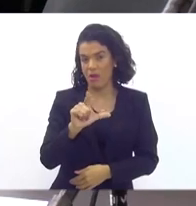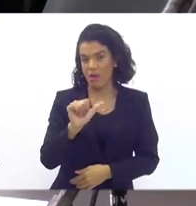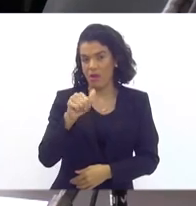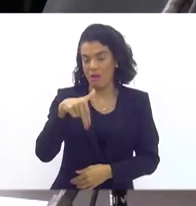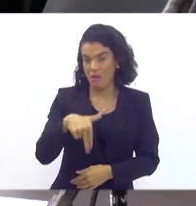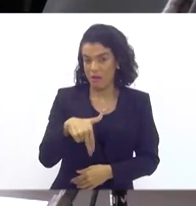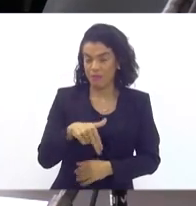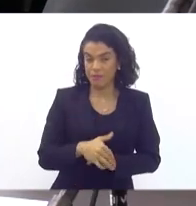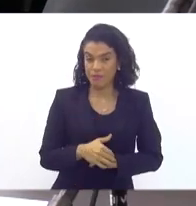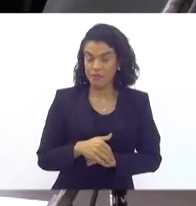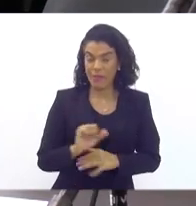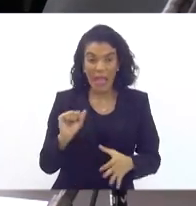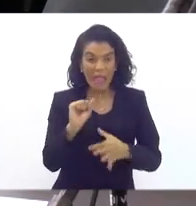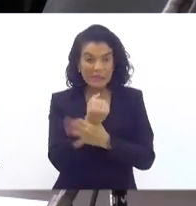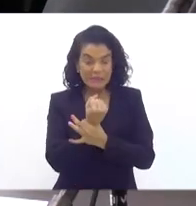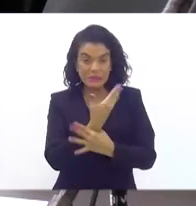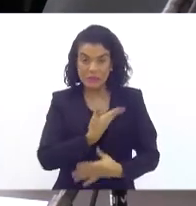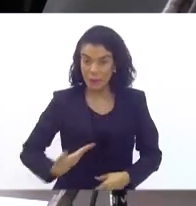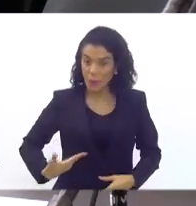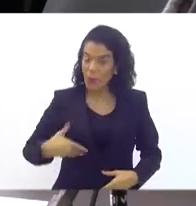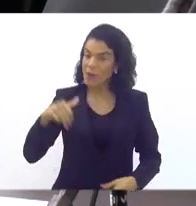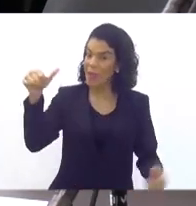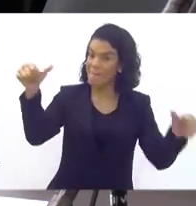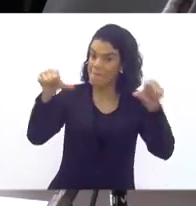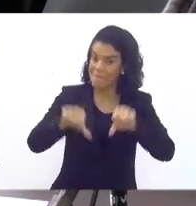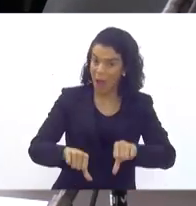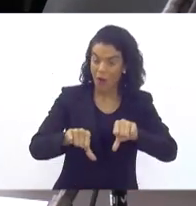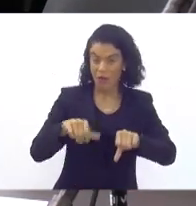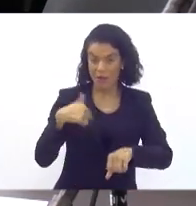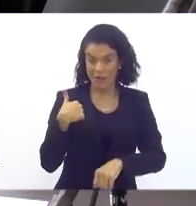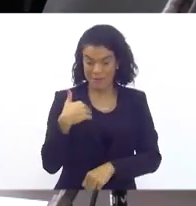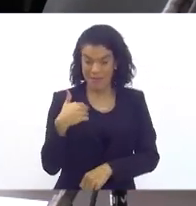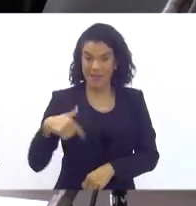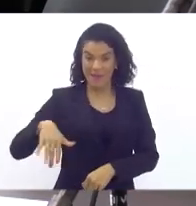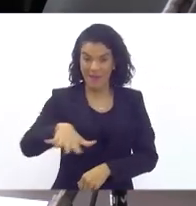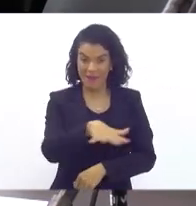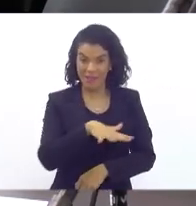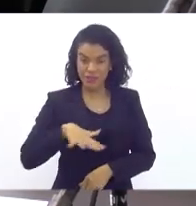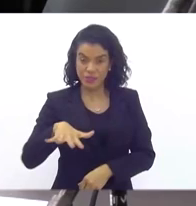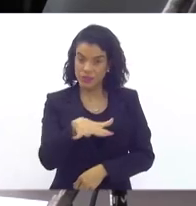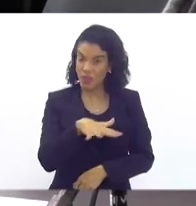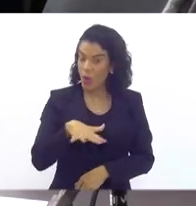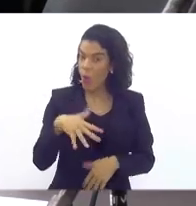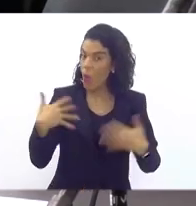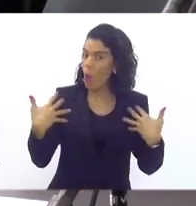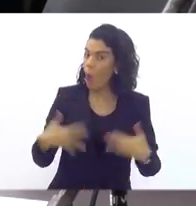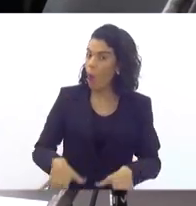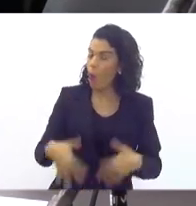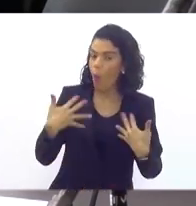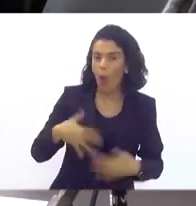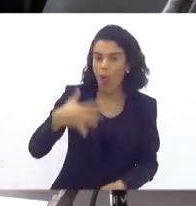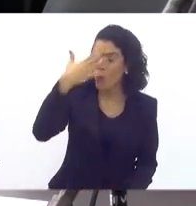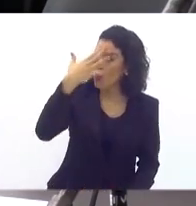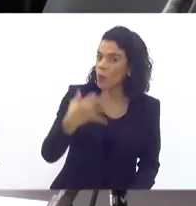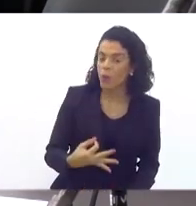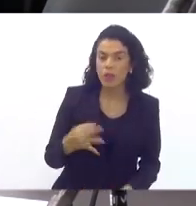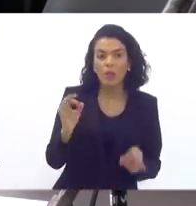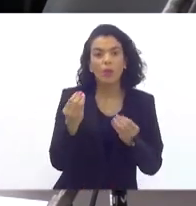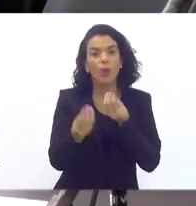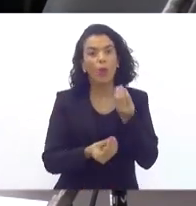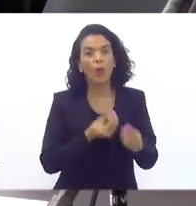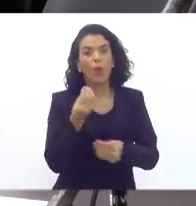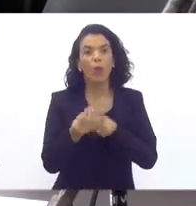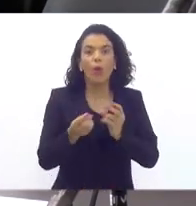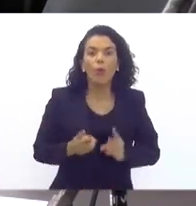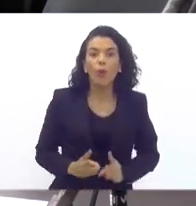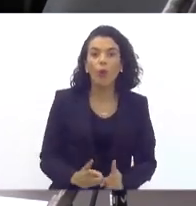a segurança pública tá mal na minha região inclusive é uma coisa que eu não entendo como é